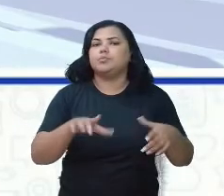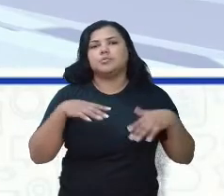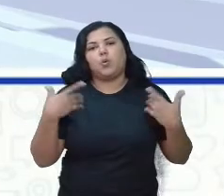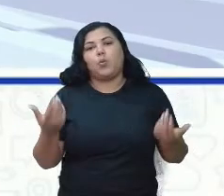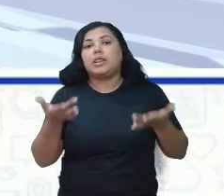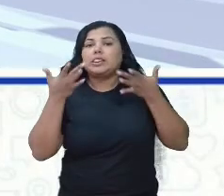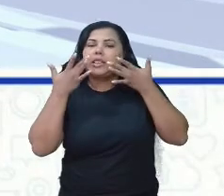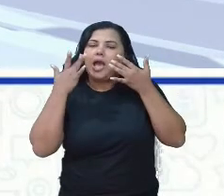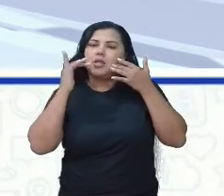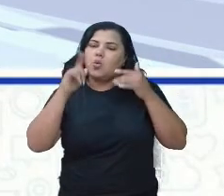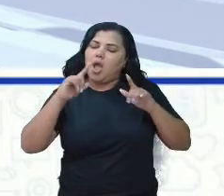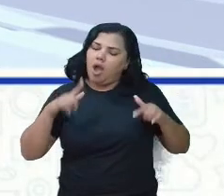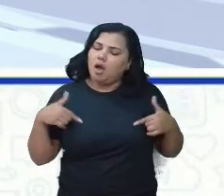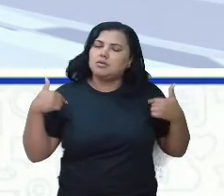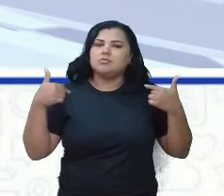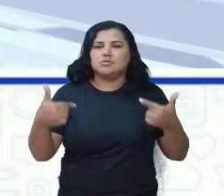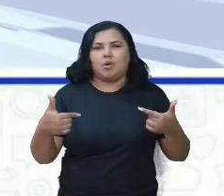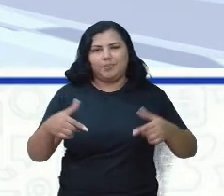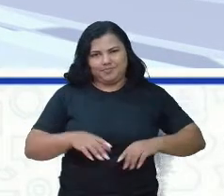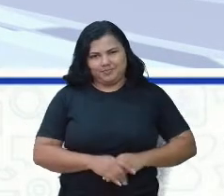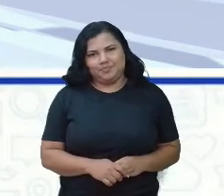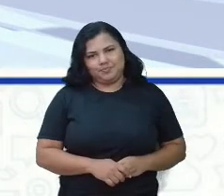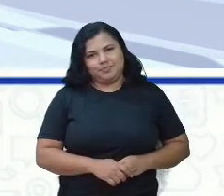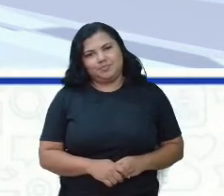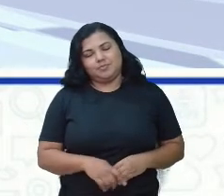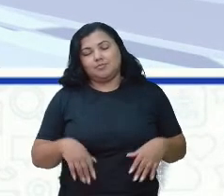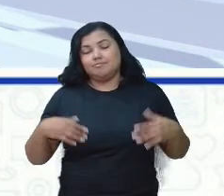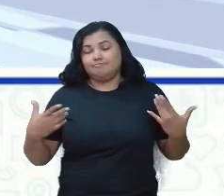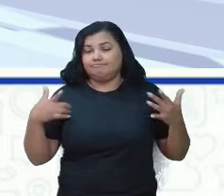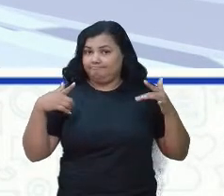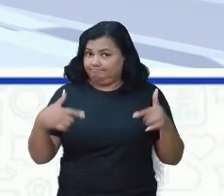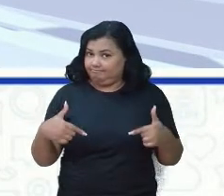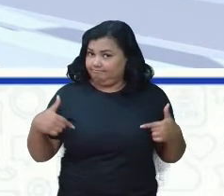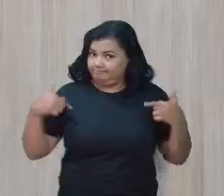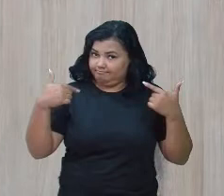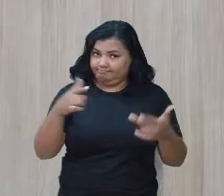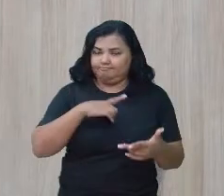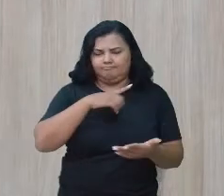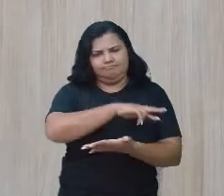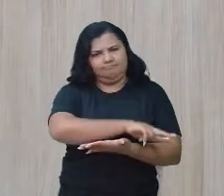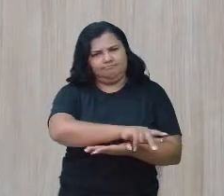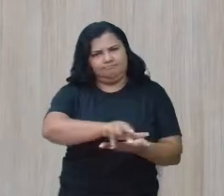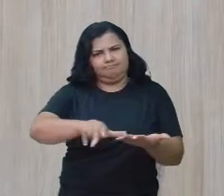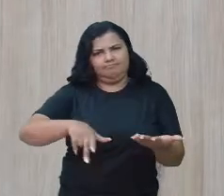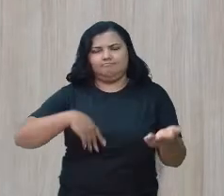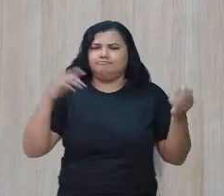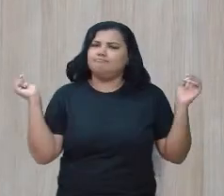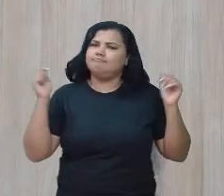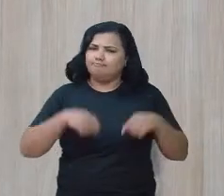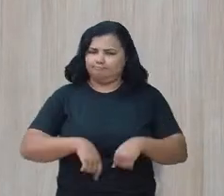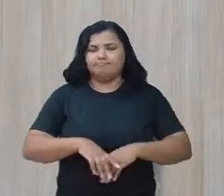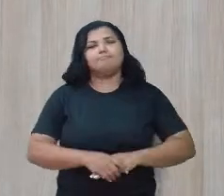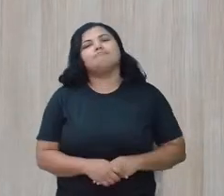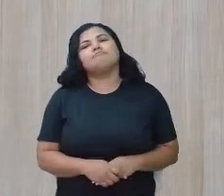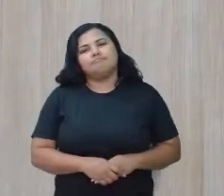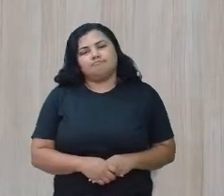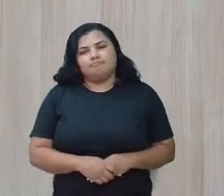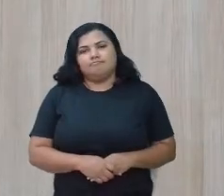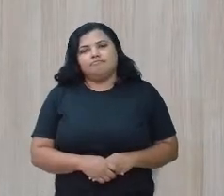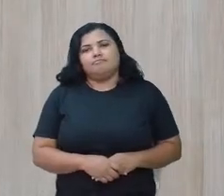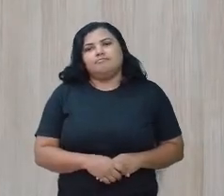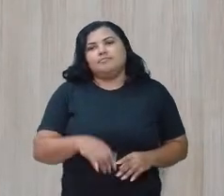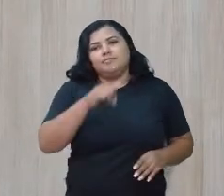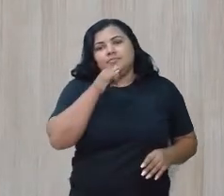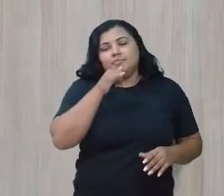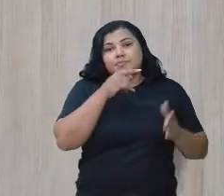teatro é ação, ok? Dessa ação, existem várias possibilidades. Né? A gente colocou